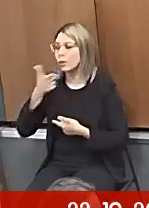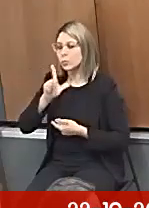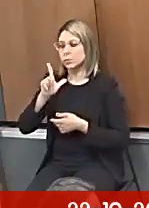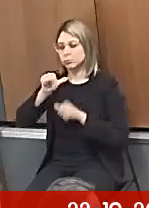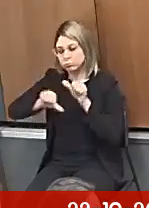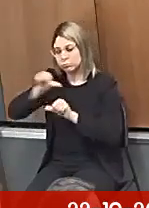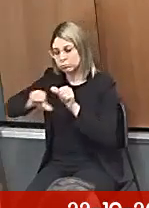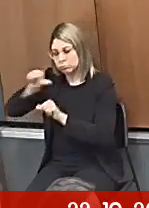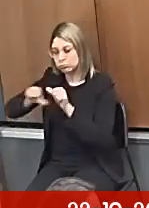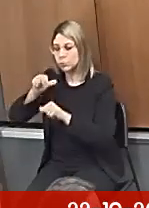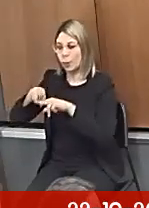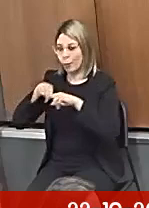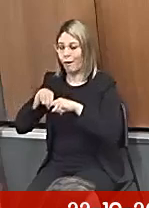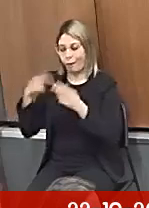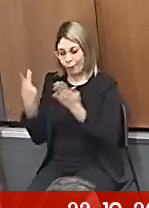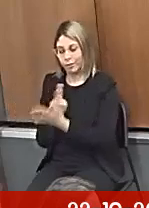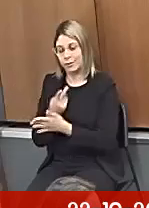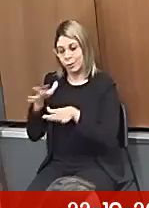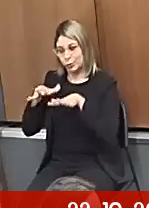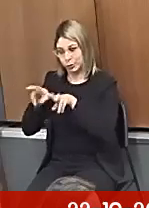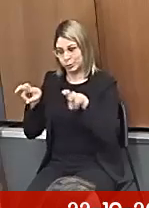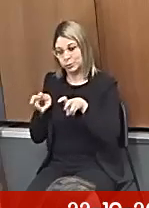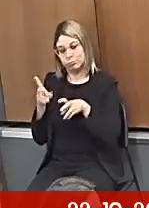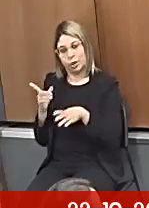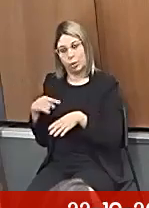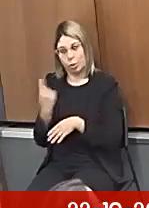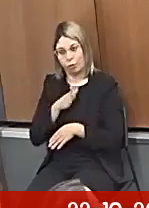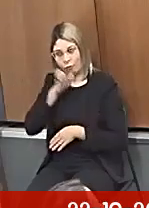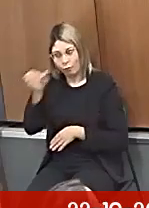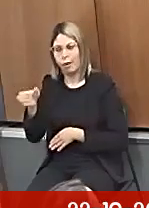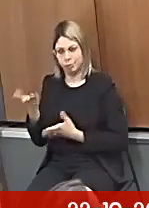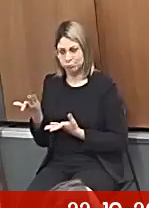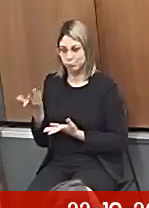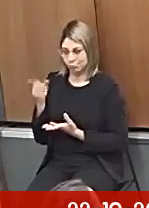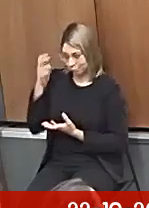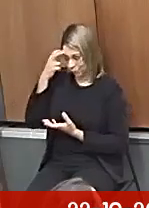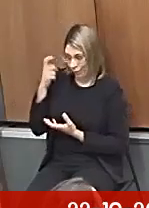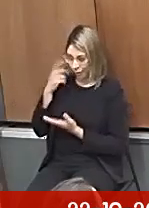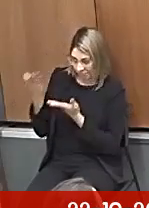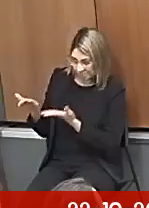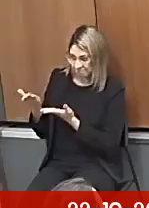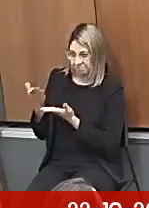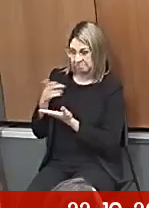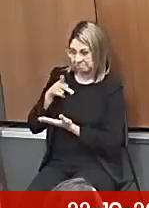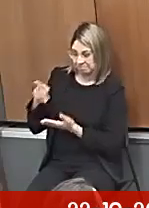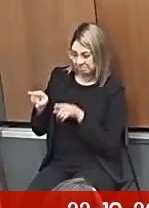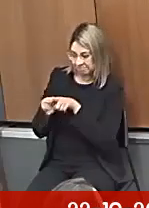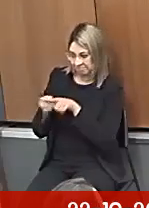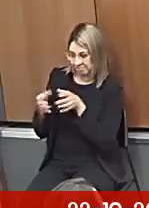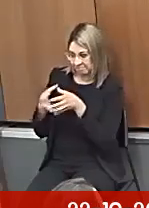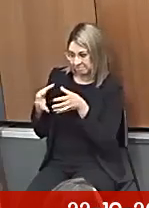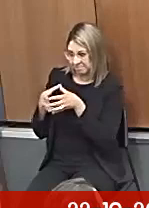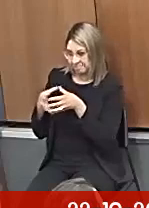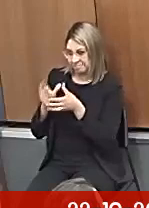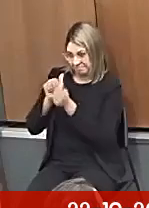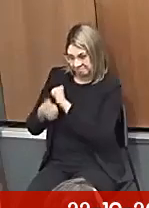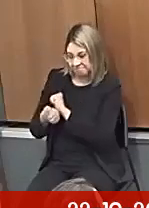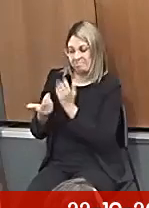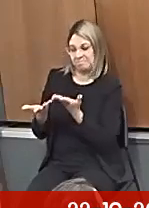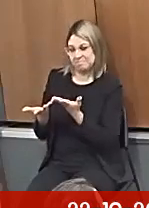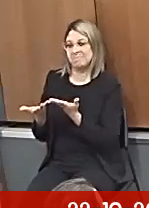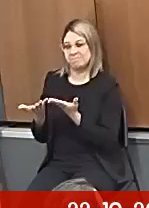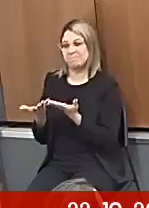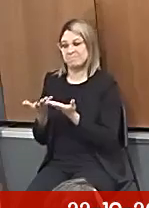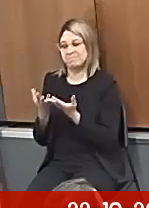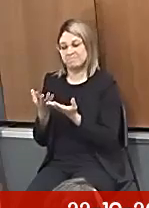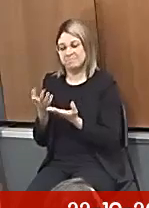aquela audiência pública. Então, aquele momento foi um momento, né, Zé Guilherme, você que também preside a Comissão de Esportes, tenho certeza